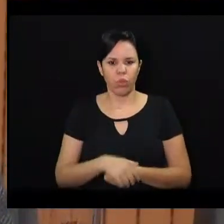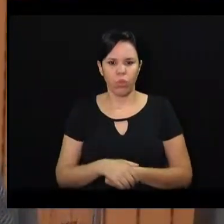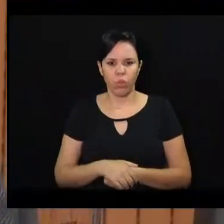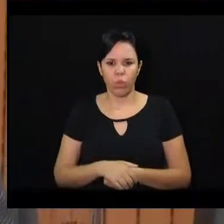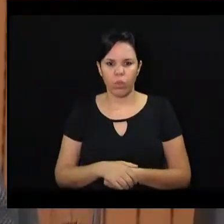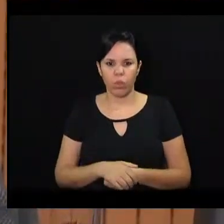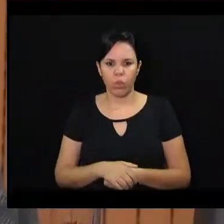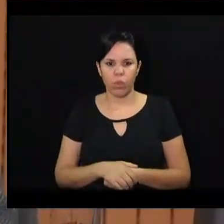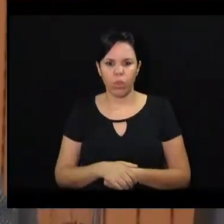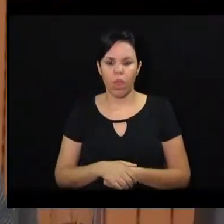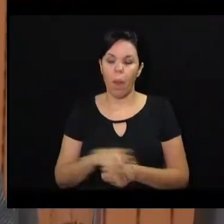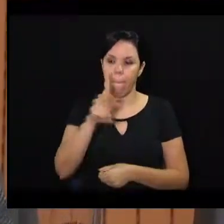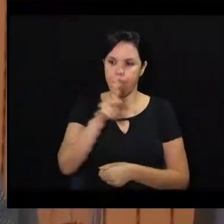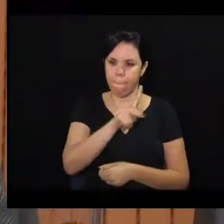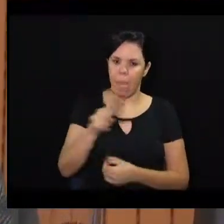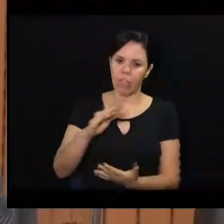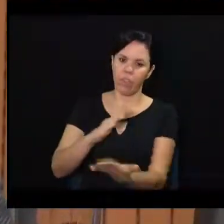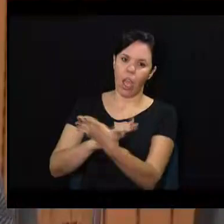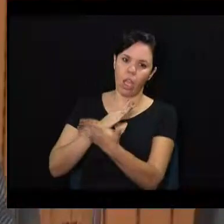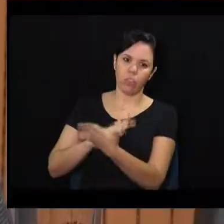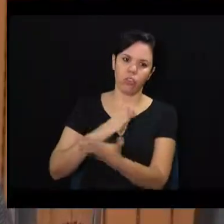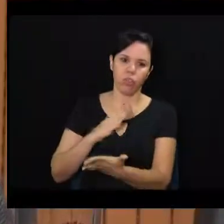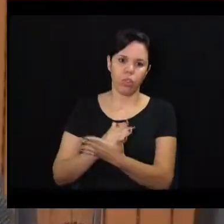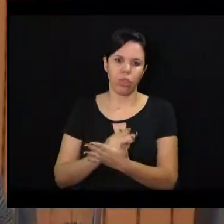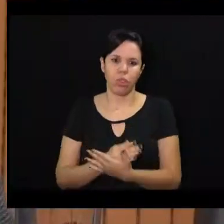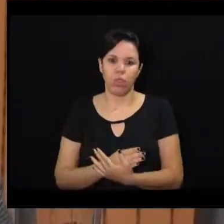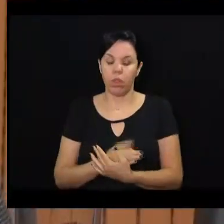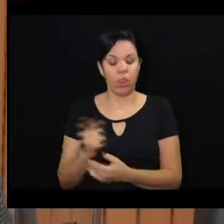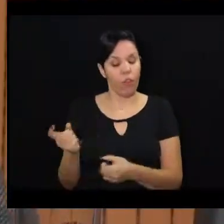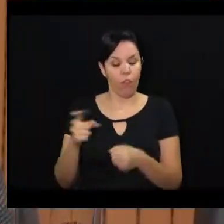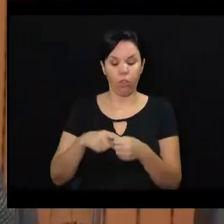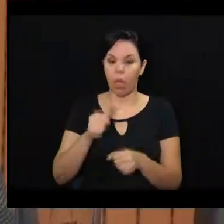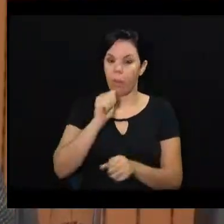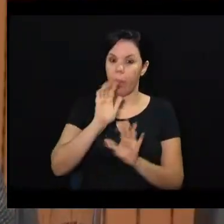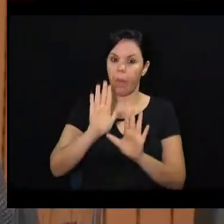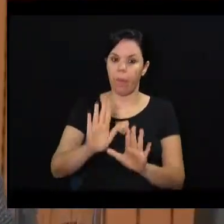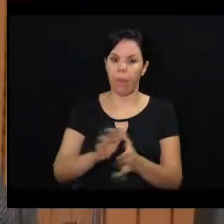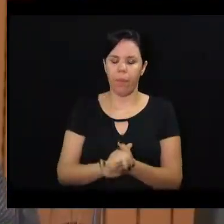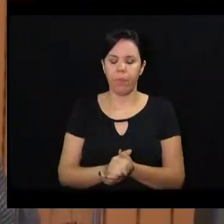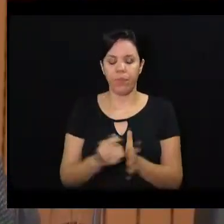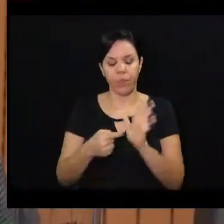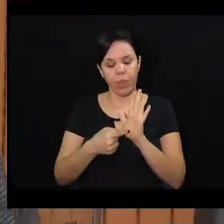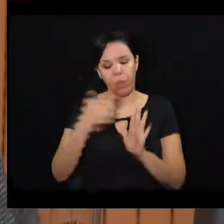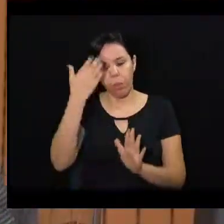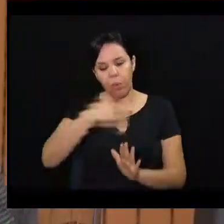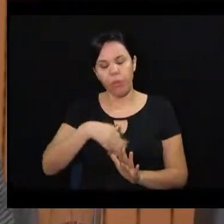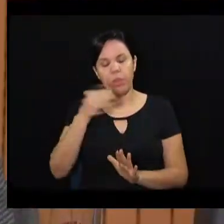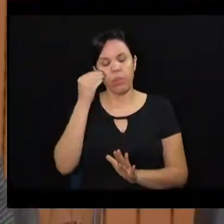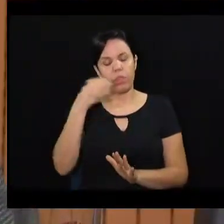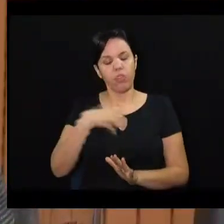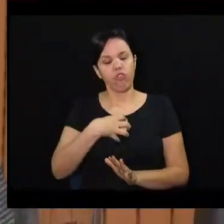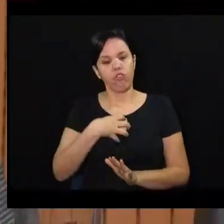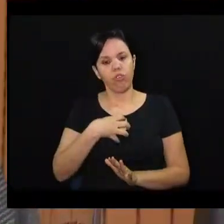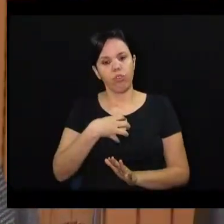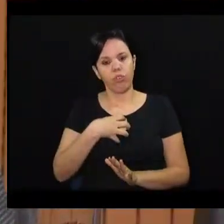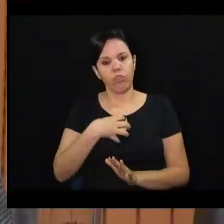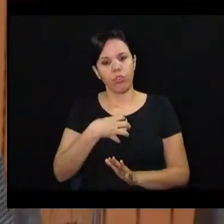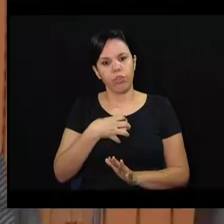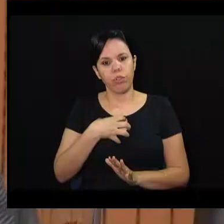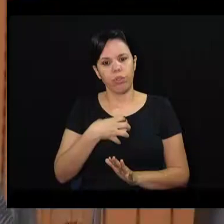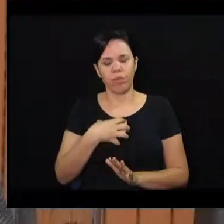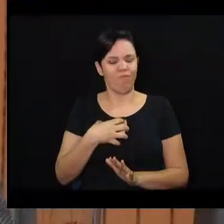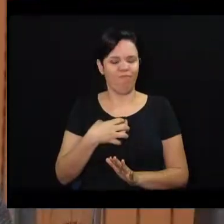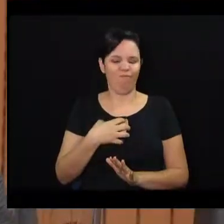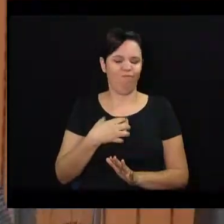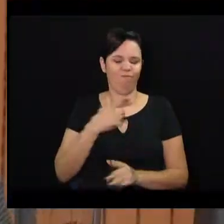que vem para ajudar e veio para ajudar. O certo é não recair, mas a recaída me mostrou que aquele não era